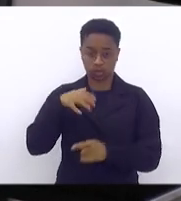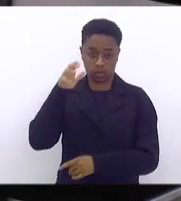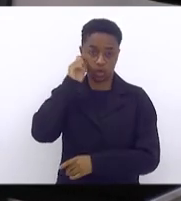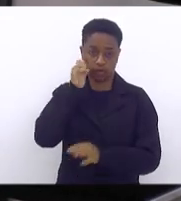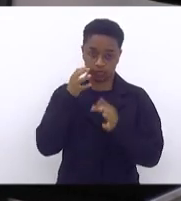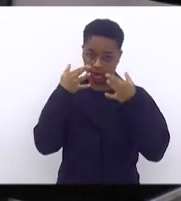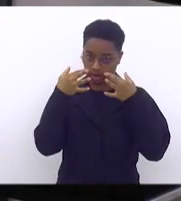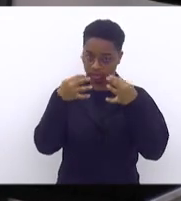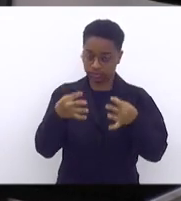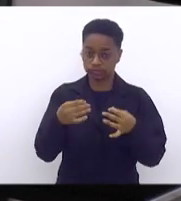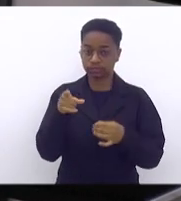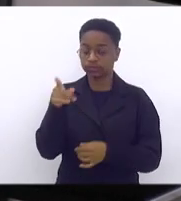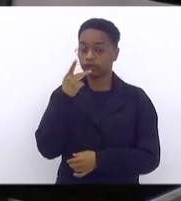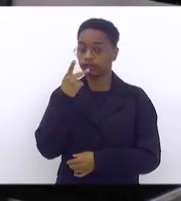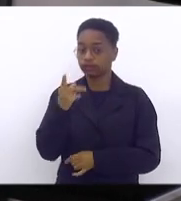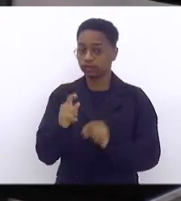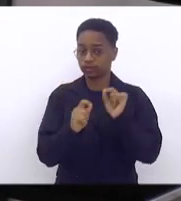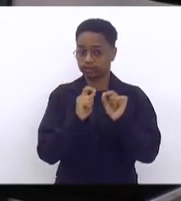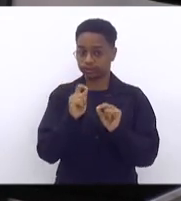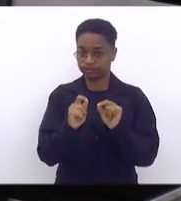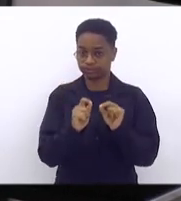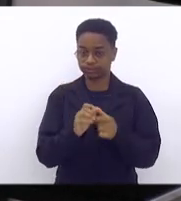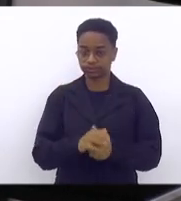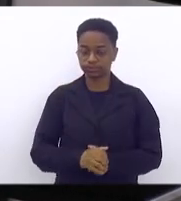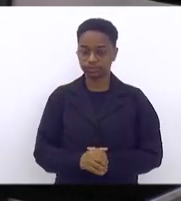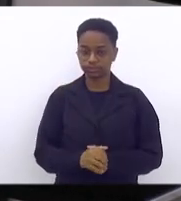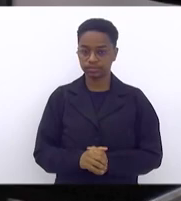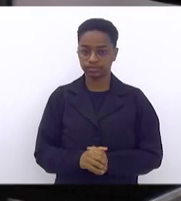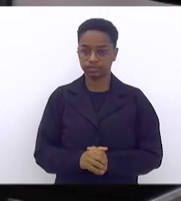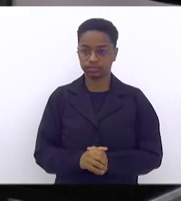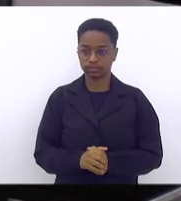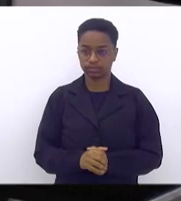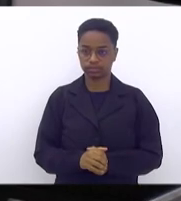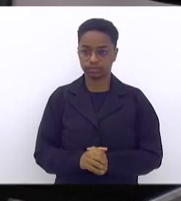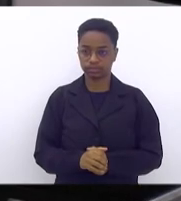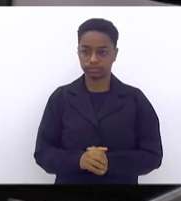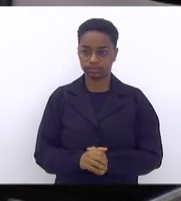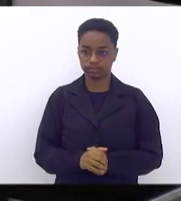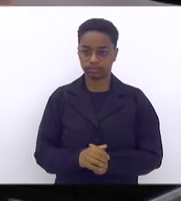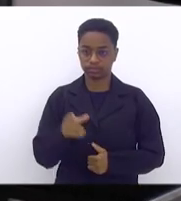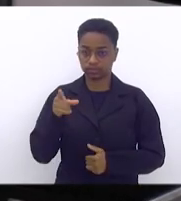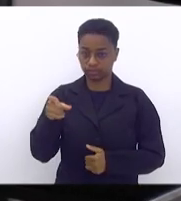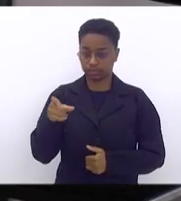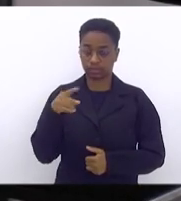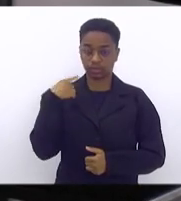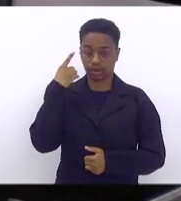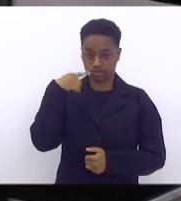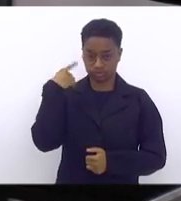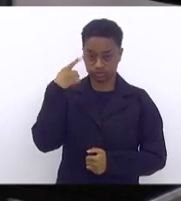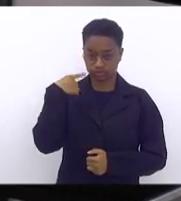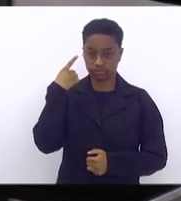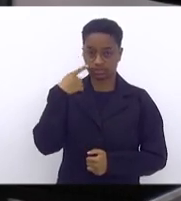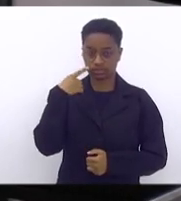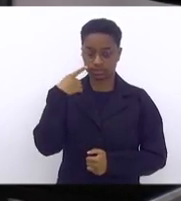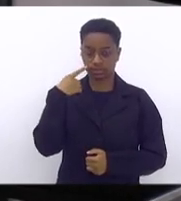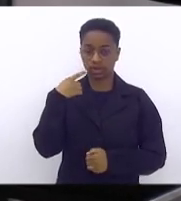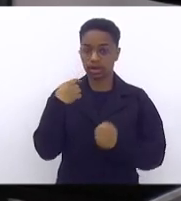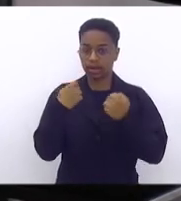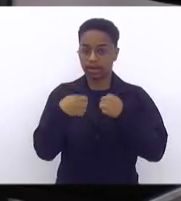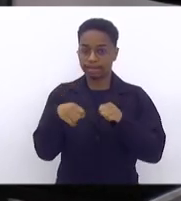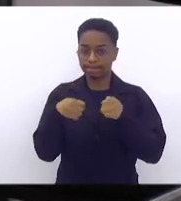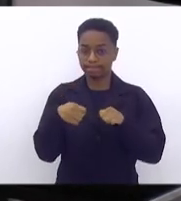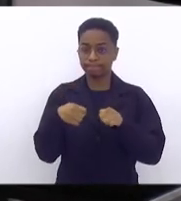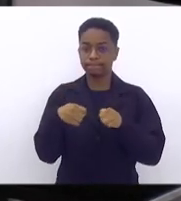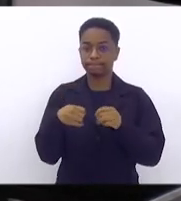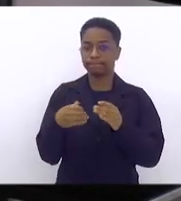atentamente, a senhora dizendo o seguinte, que a senhora, como advogada, tem que fazer